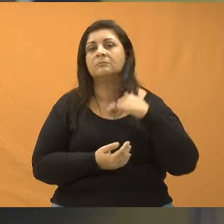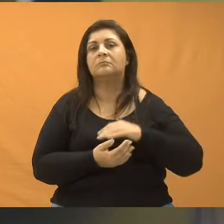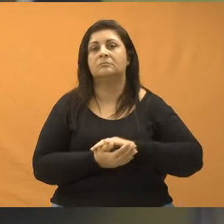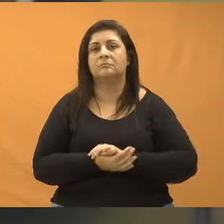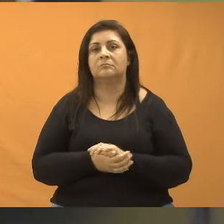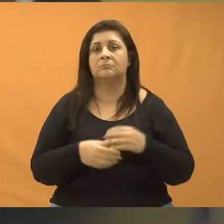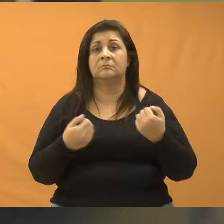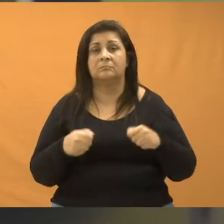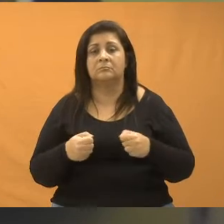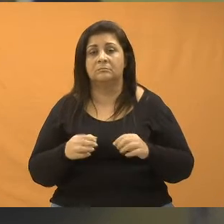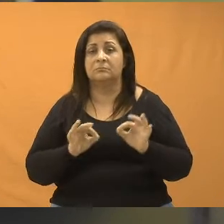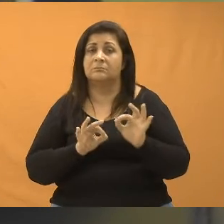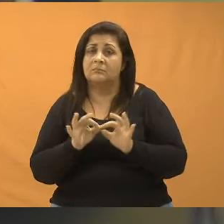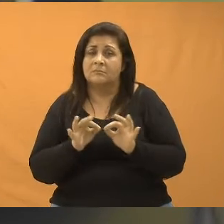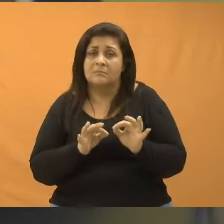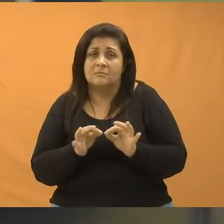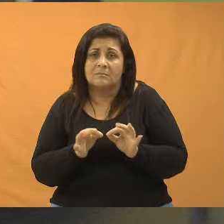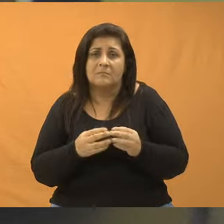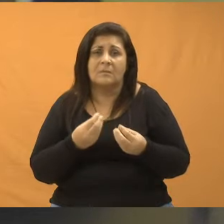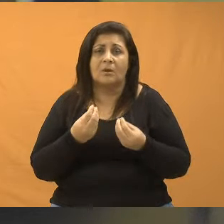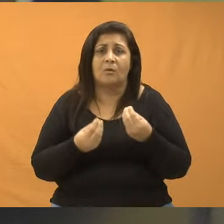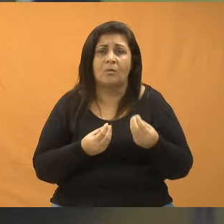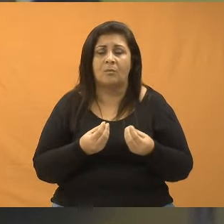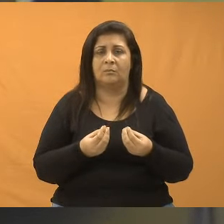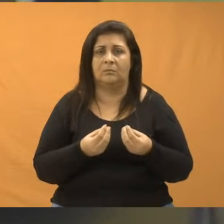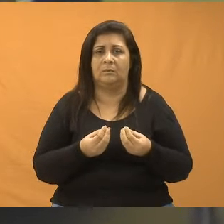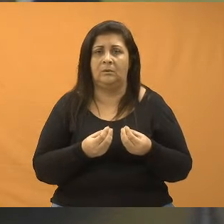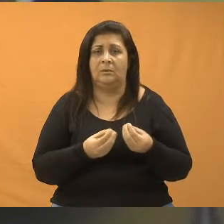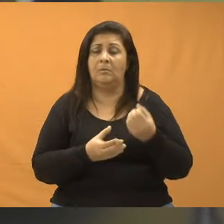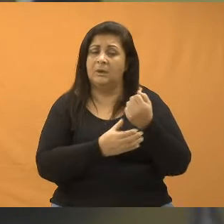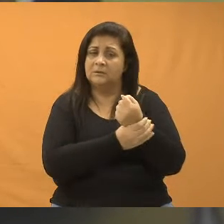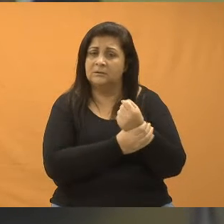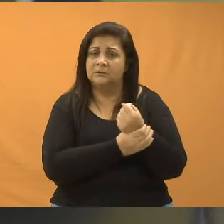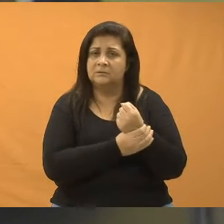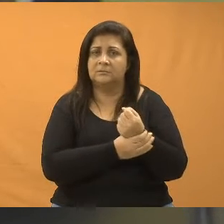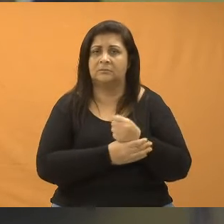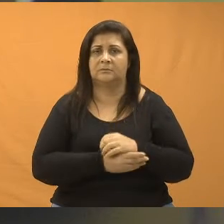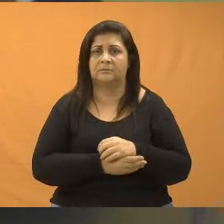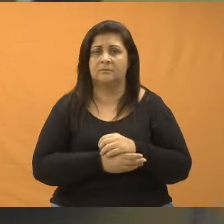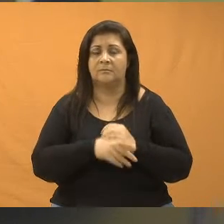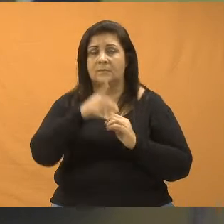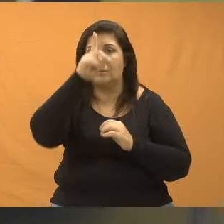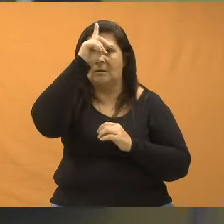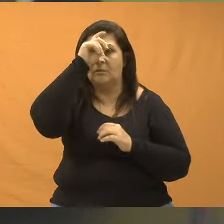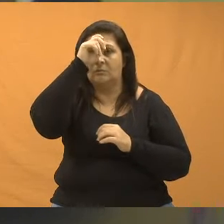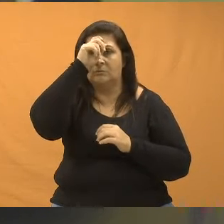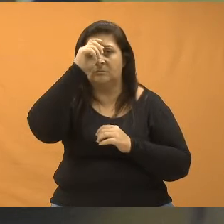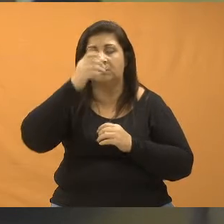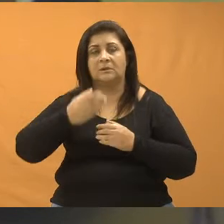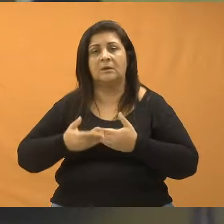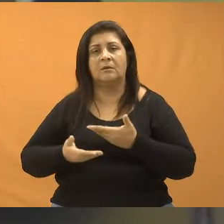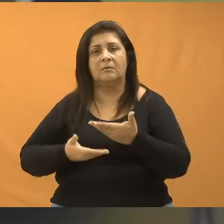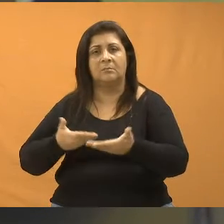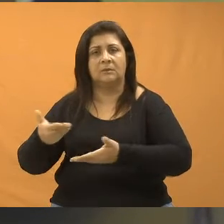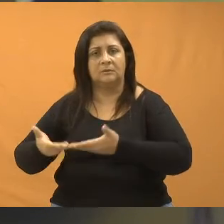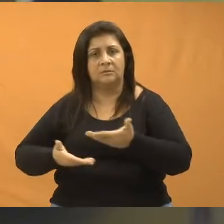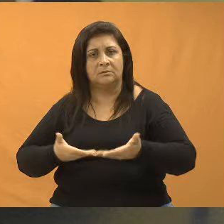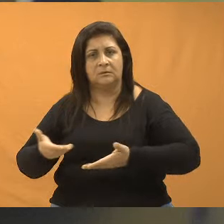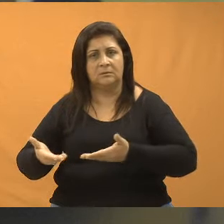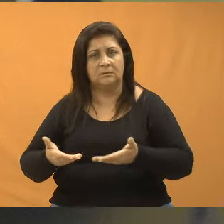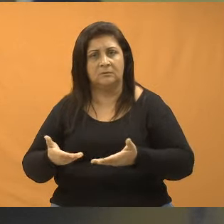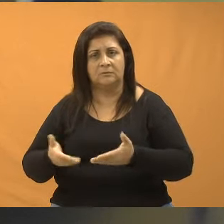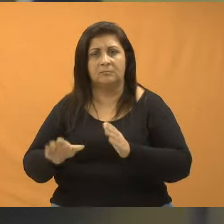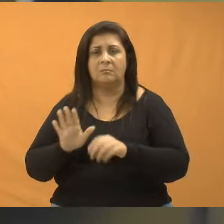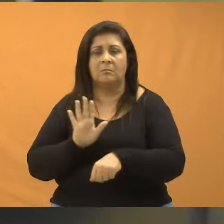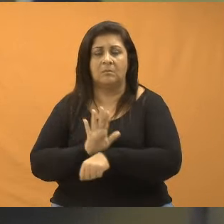que assegure e criar. A Santa Casa passa a ser uma prestadora de serviços para o município. Como prestadora de